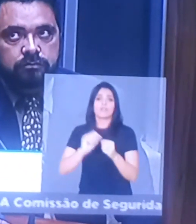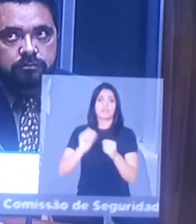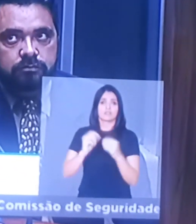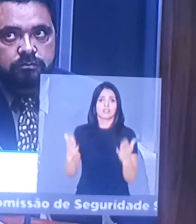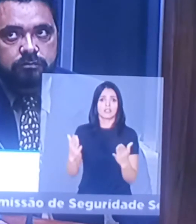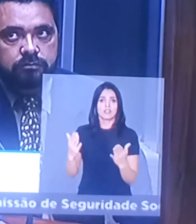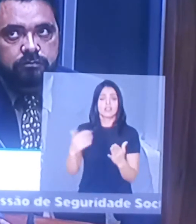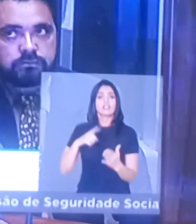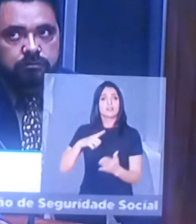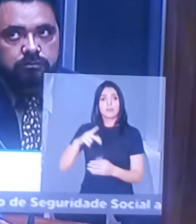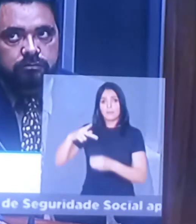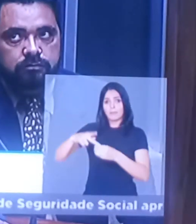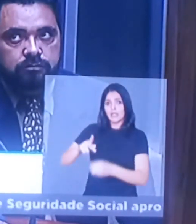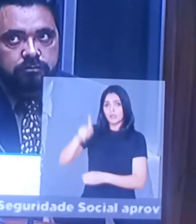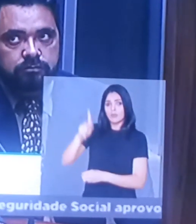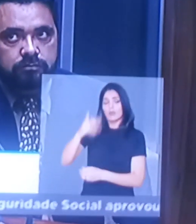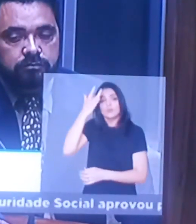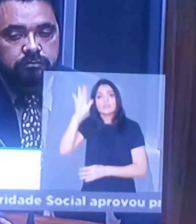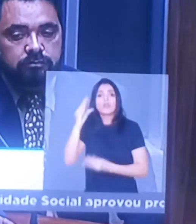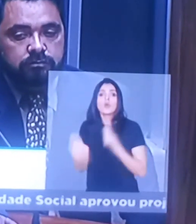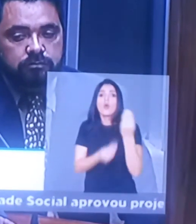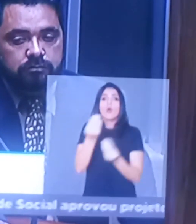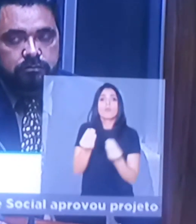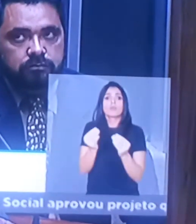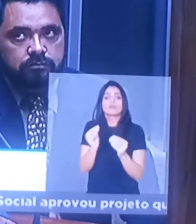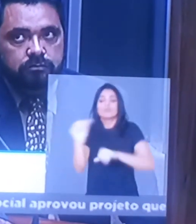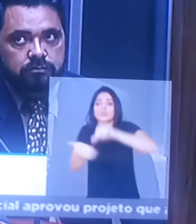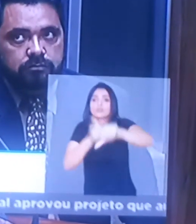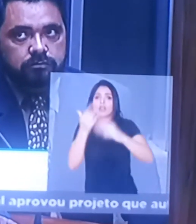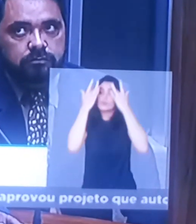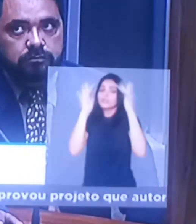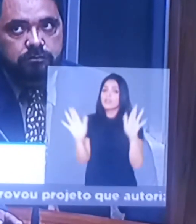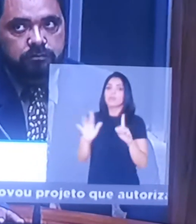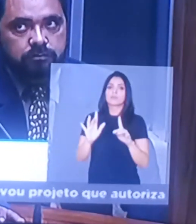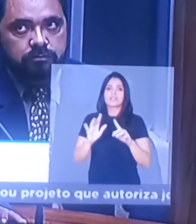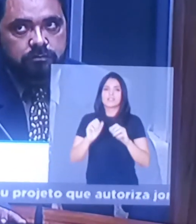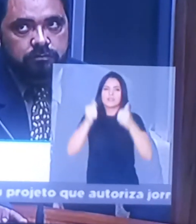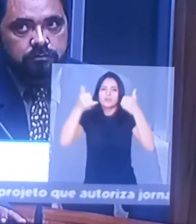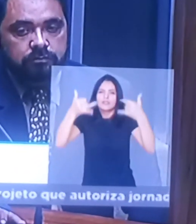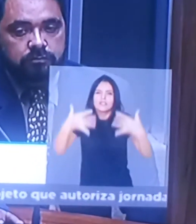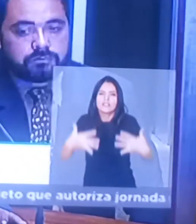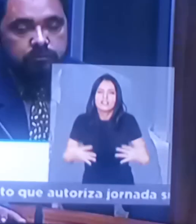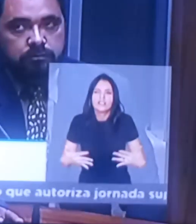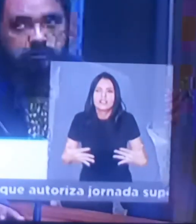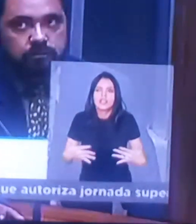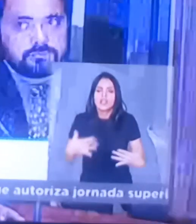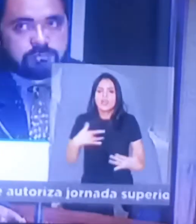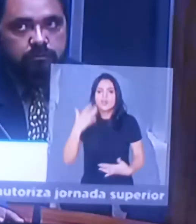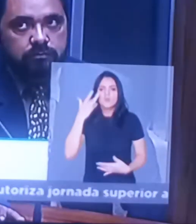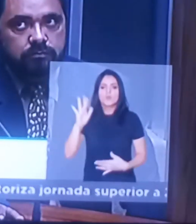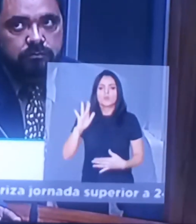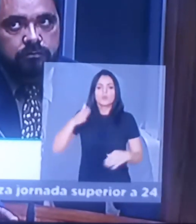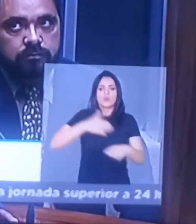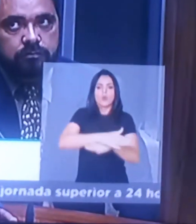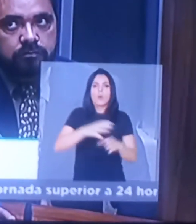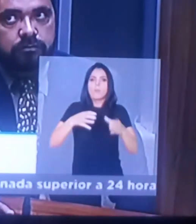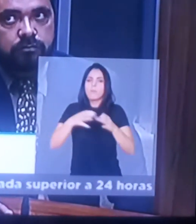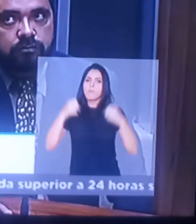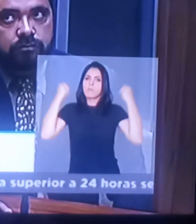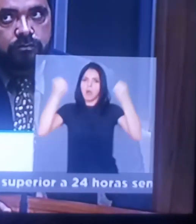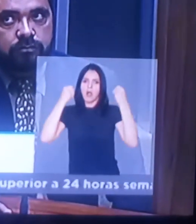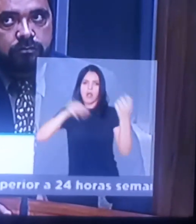o custo da Petrobras, eu não sei como que vai fazer. E quero deixar aqui bem claro também, que eu não faço parte de